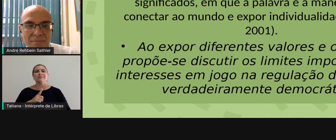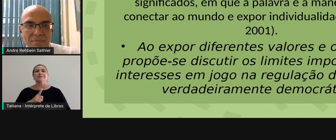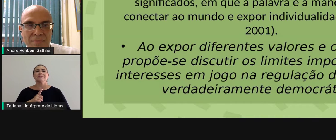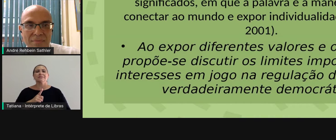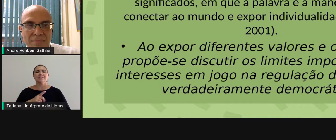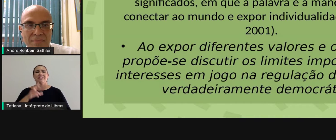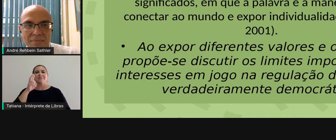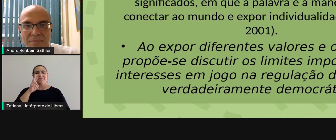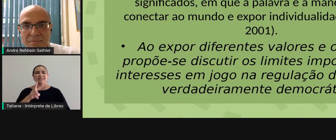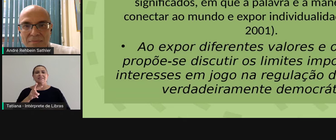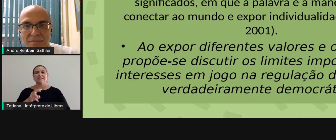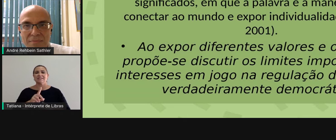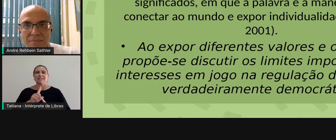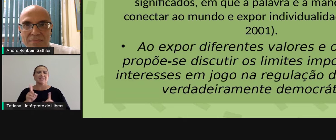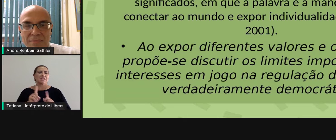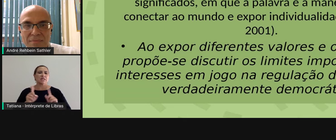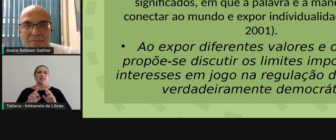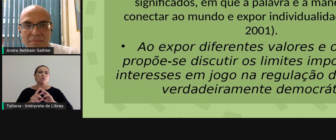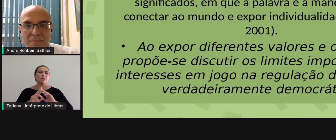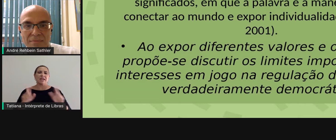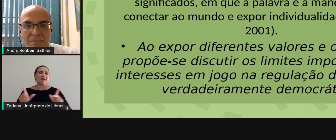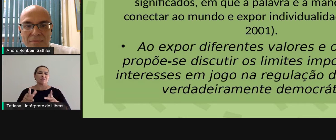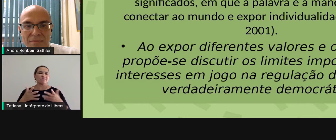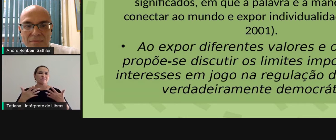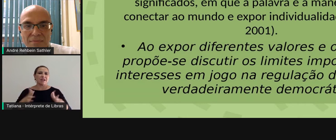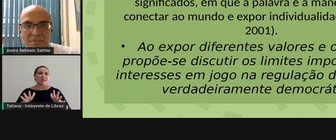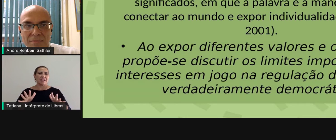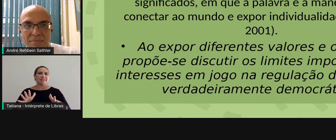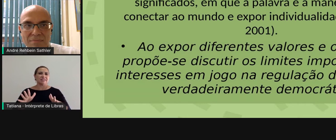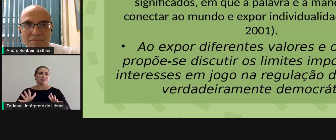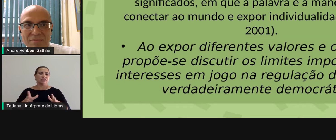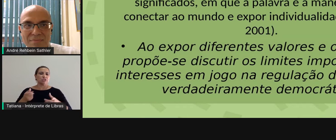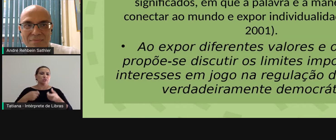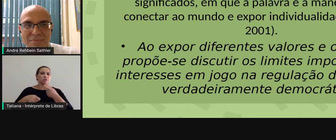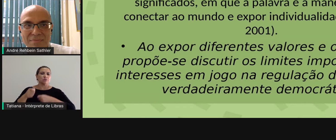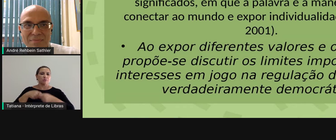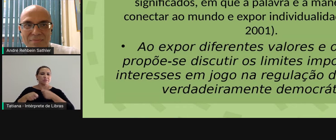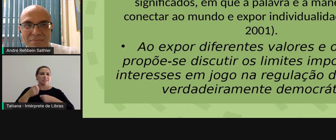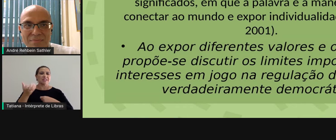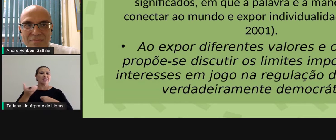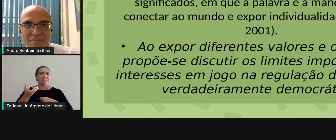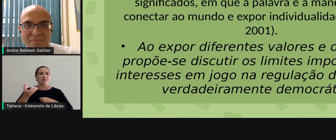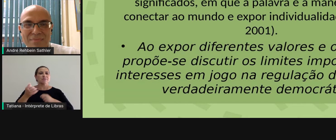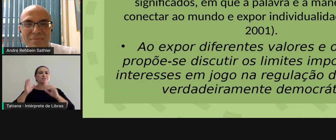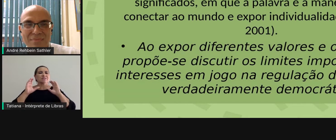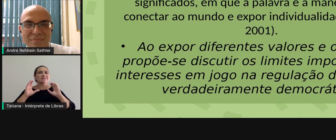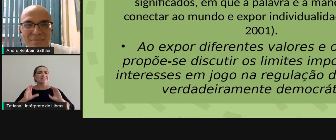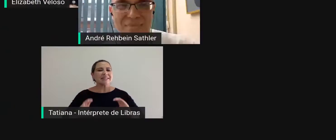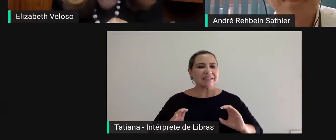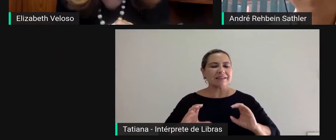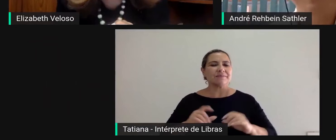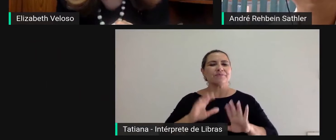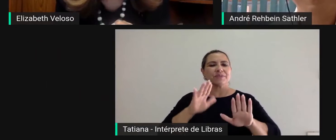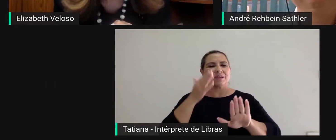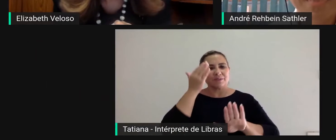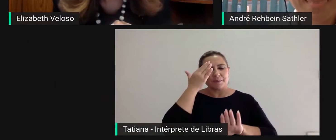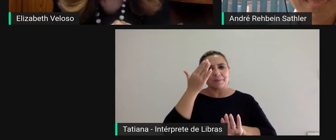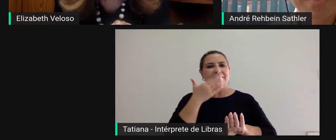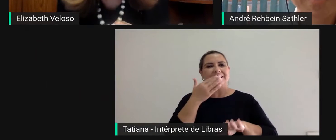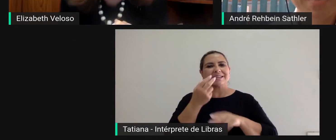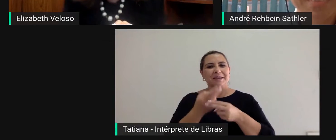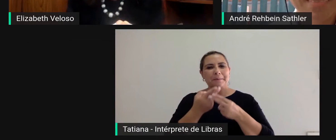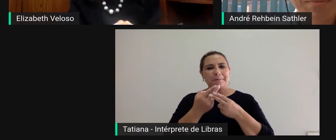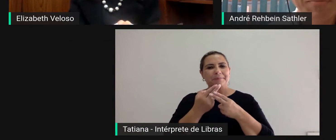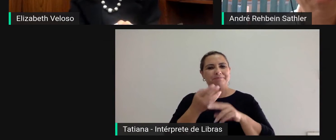gente quer não é uma rede comercial, é uma rede cidadã. Muito obrigada, inclusive pela tolerância aqui nos minutinhos a mais.